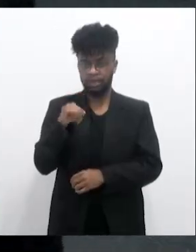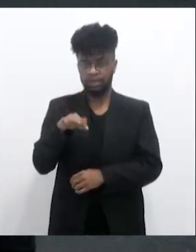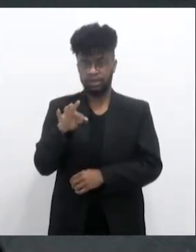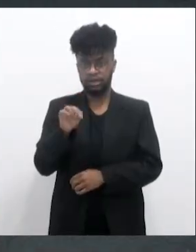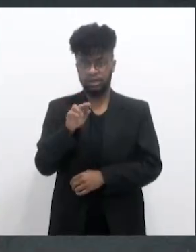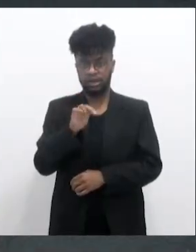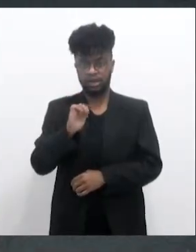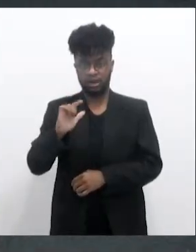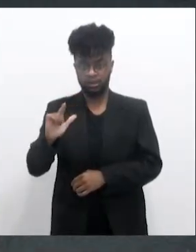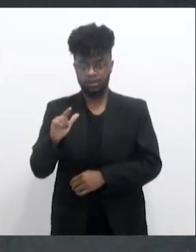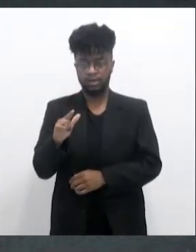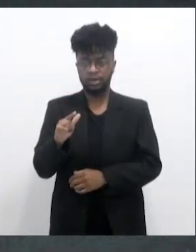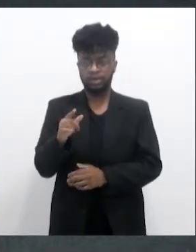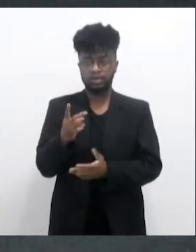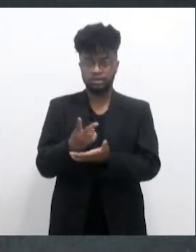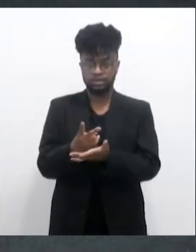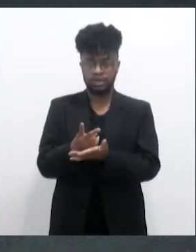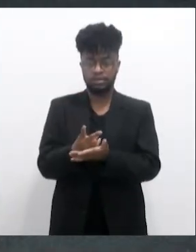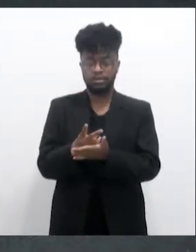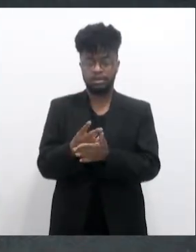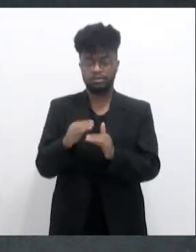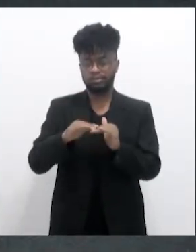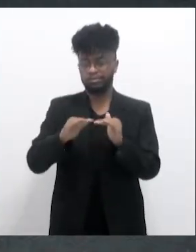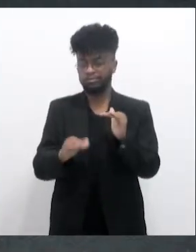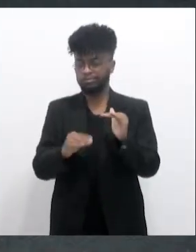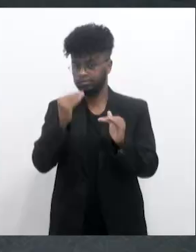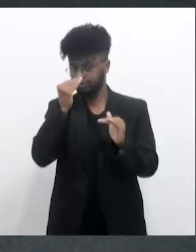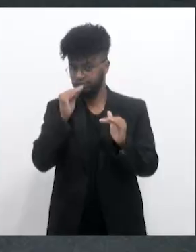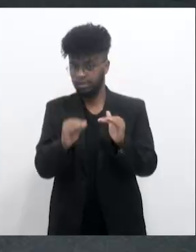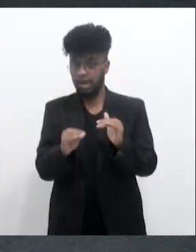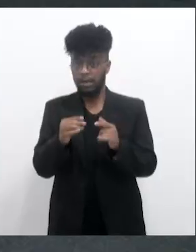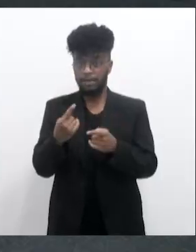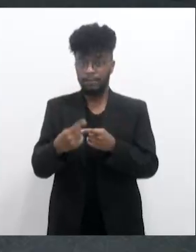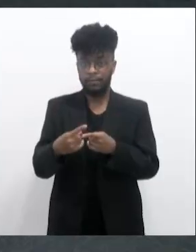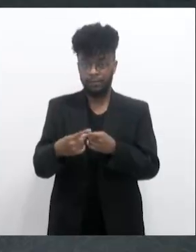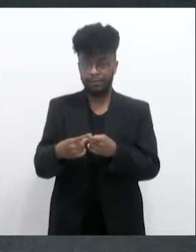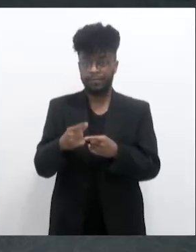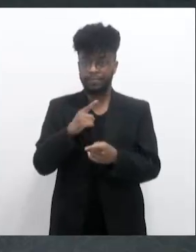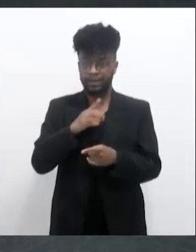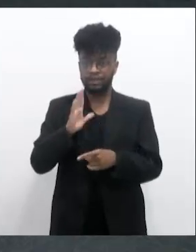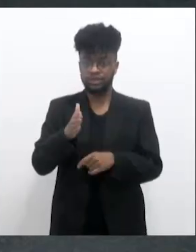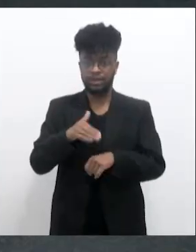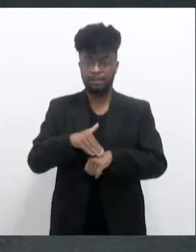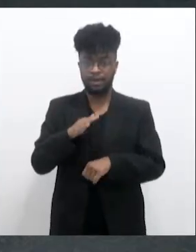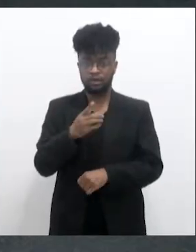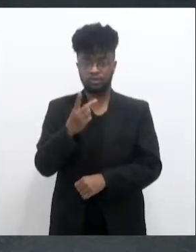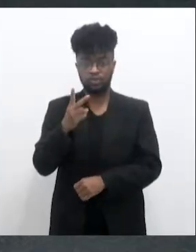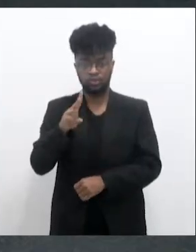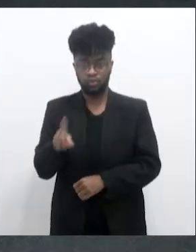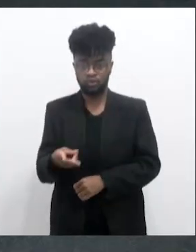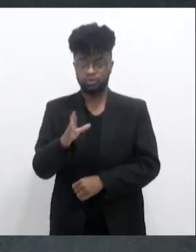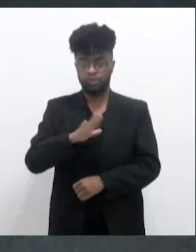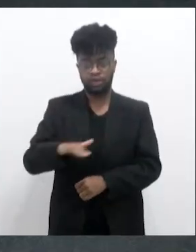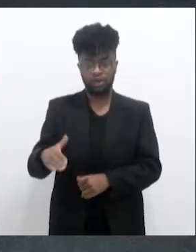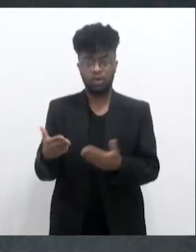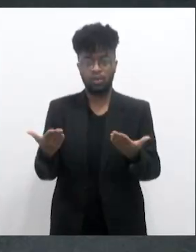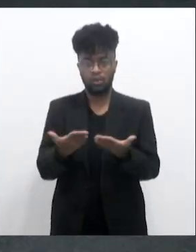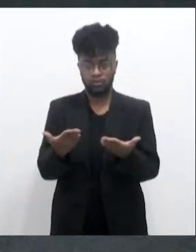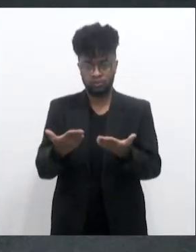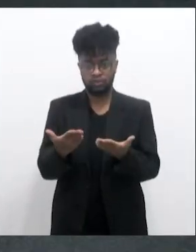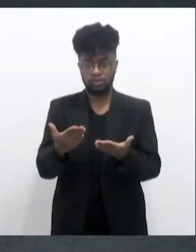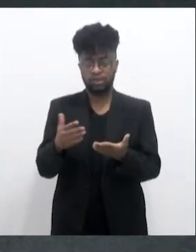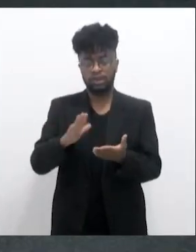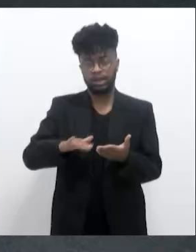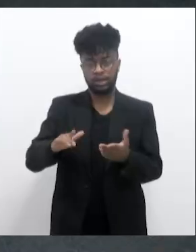sempre é muito marginalizada, apesar da gente ter para mais de 2.000 crianças hoje, entre crianças